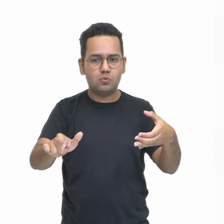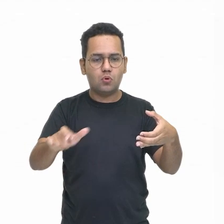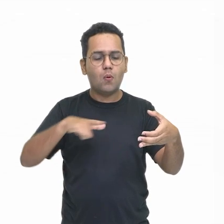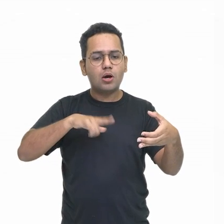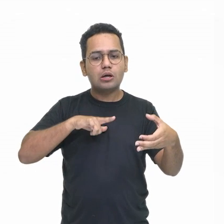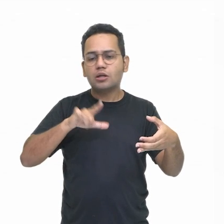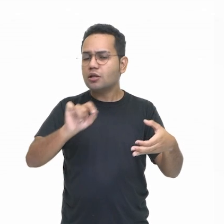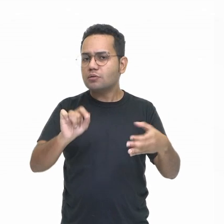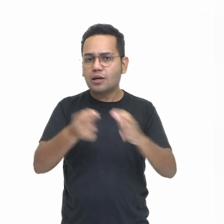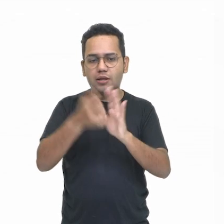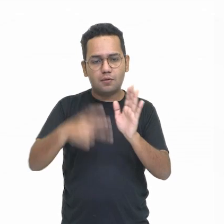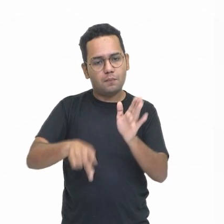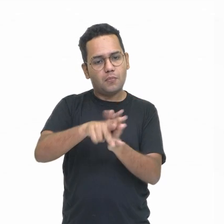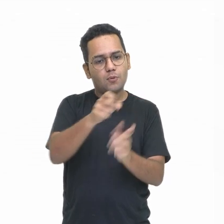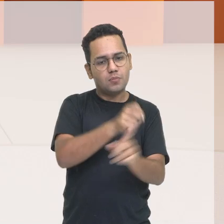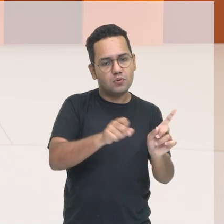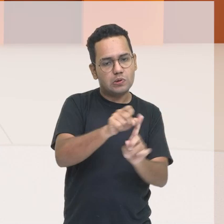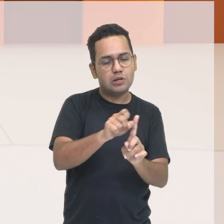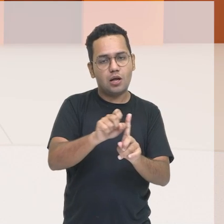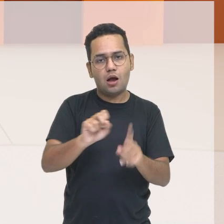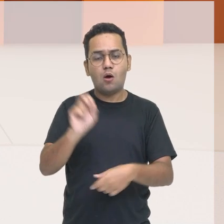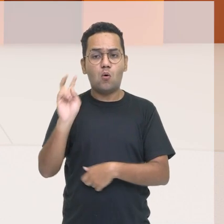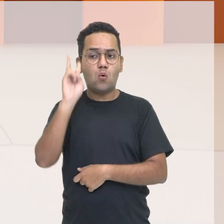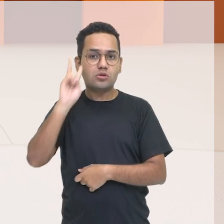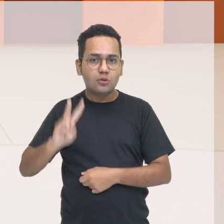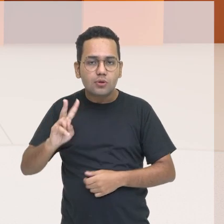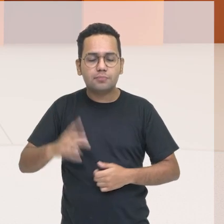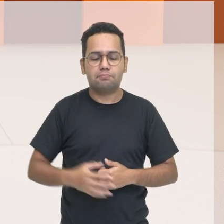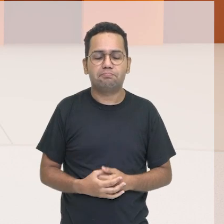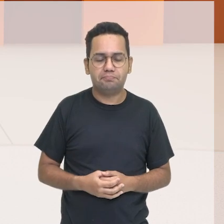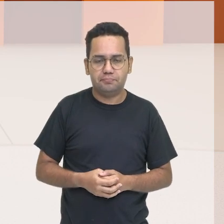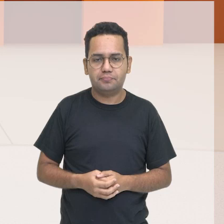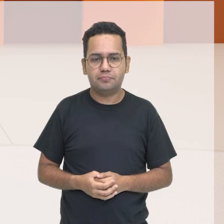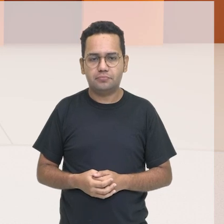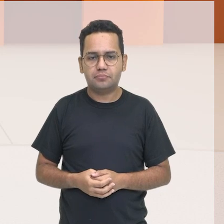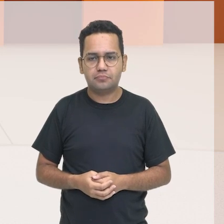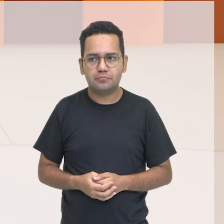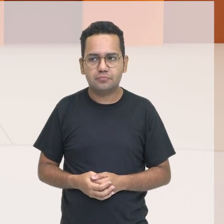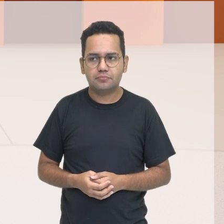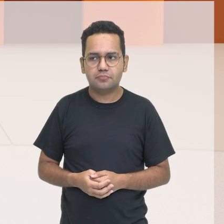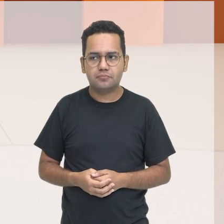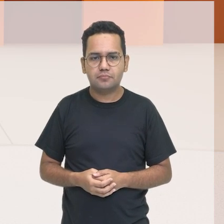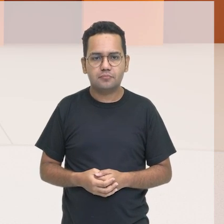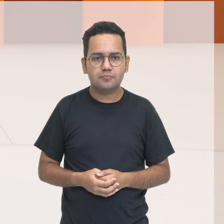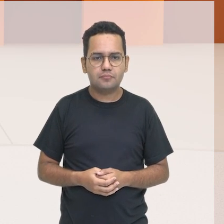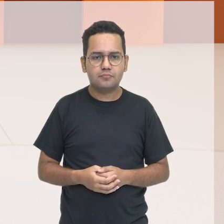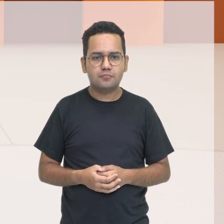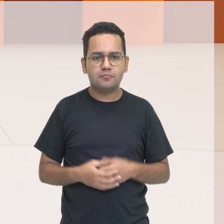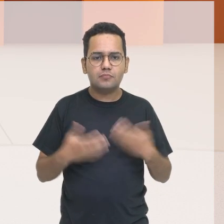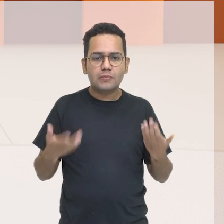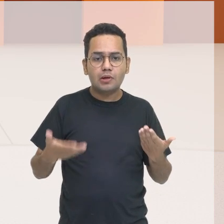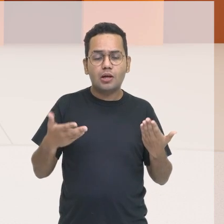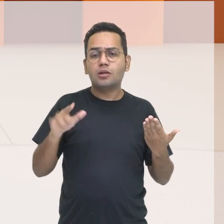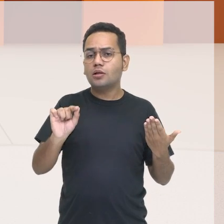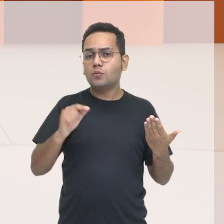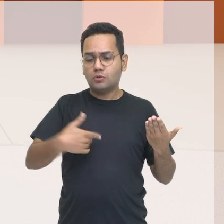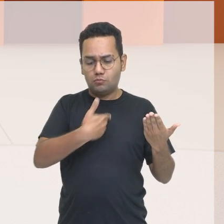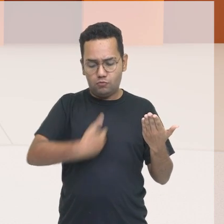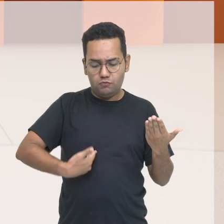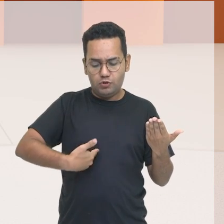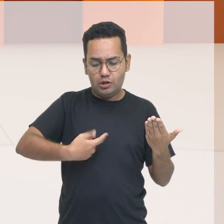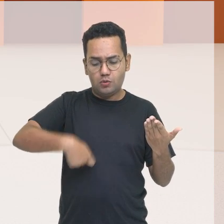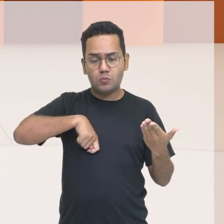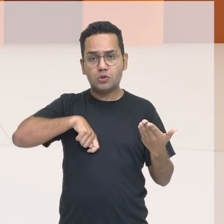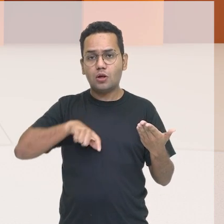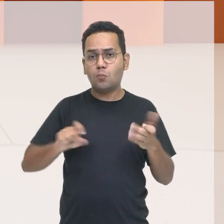a coletividade ela dá ao governante, né, o poder. Né? A partir do quê? A partir